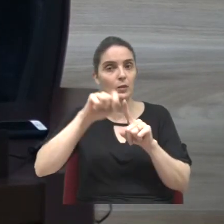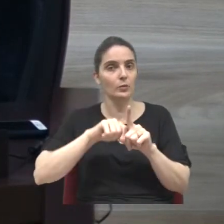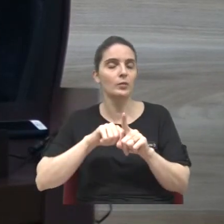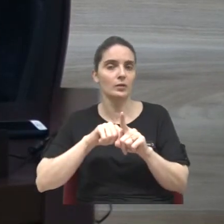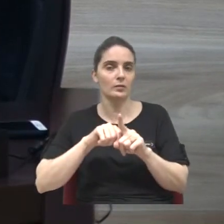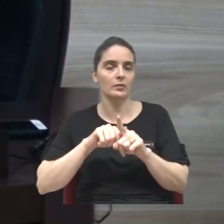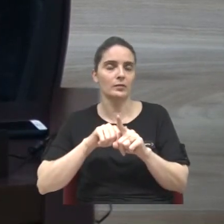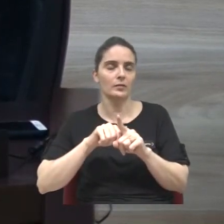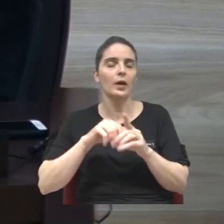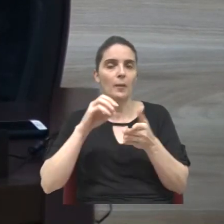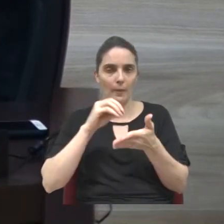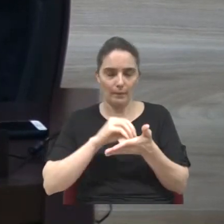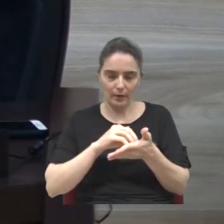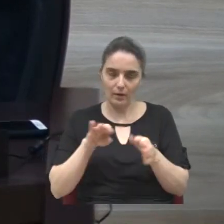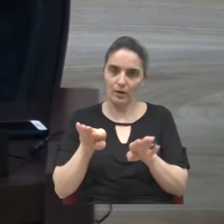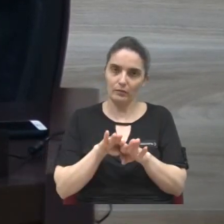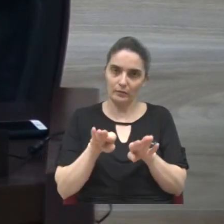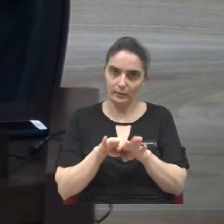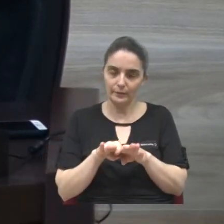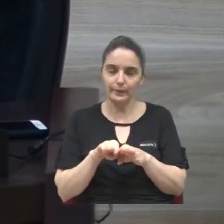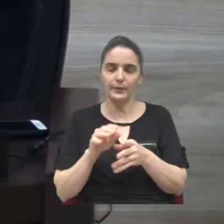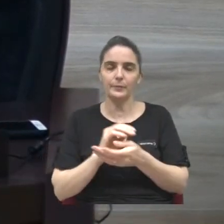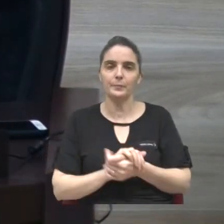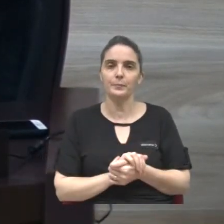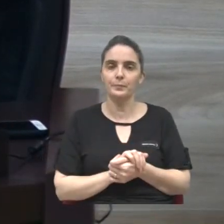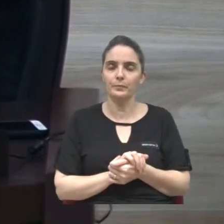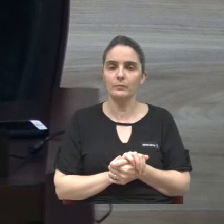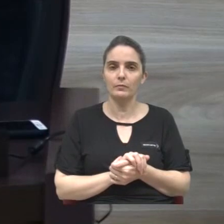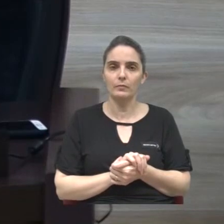folha 589.